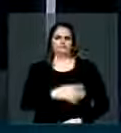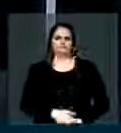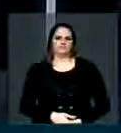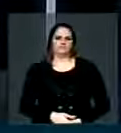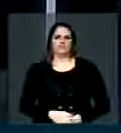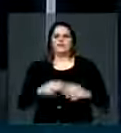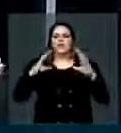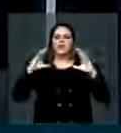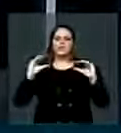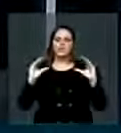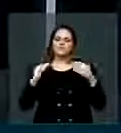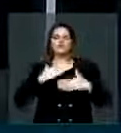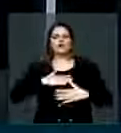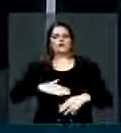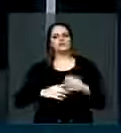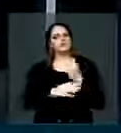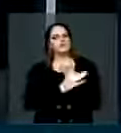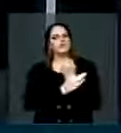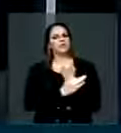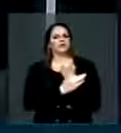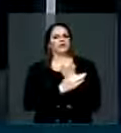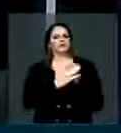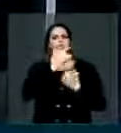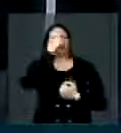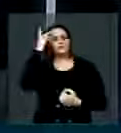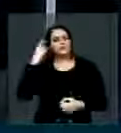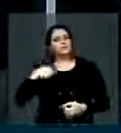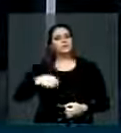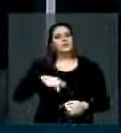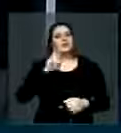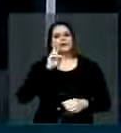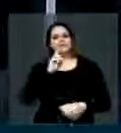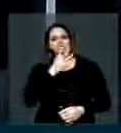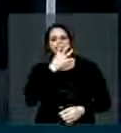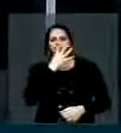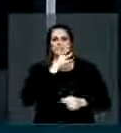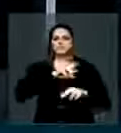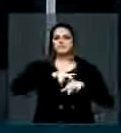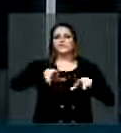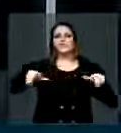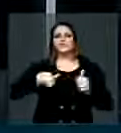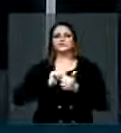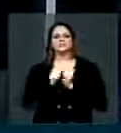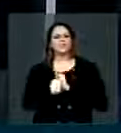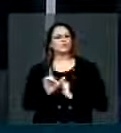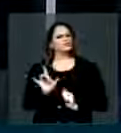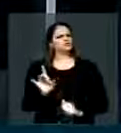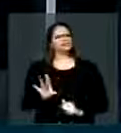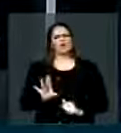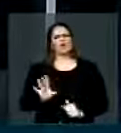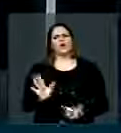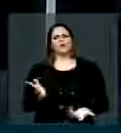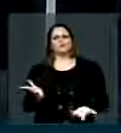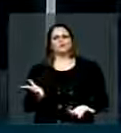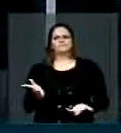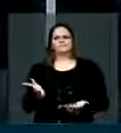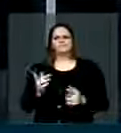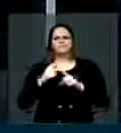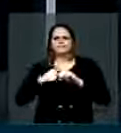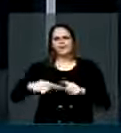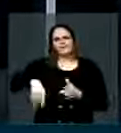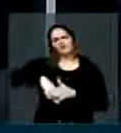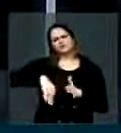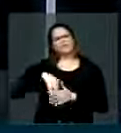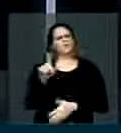também maior comodidade, segurança ao torcedor nos mais variados eventos esportivos, não só, deputado Zalci, na questão das partidas